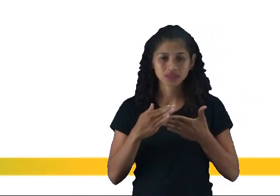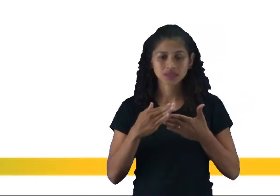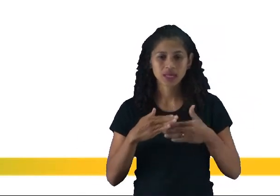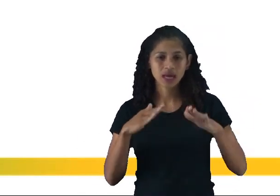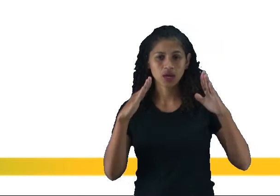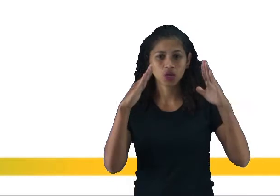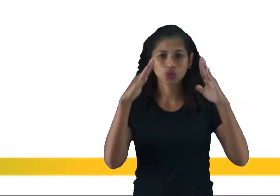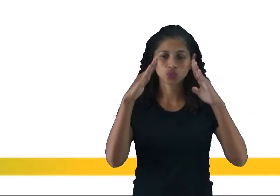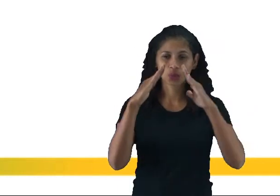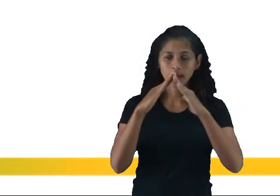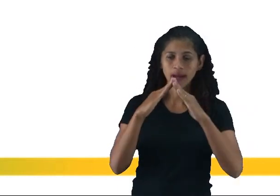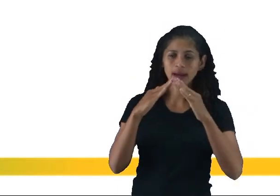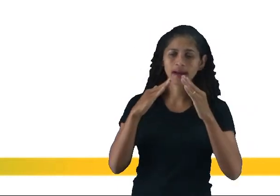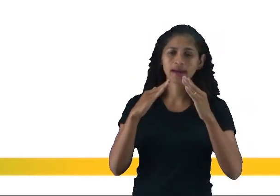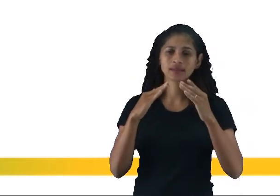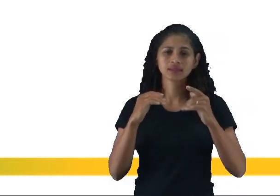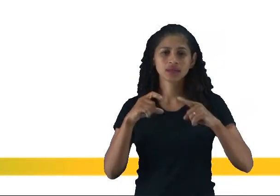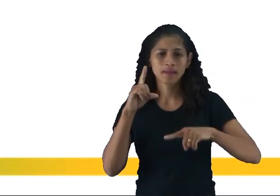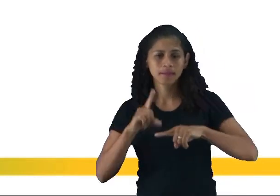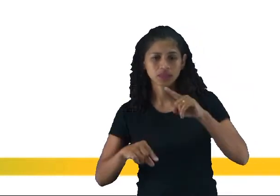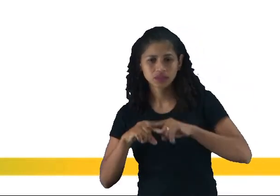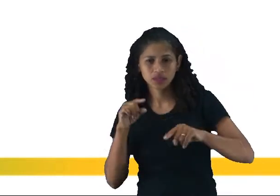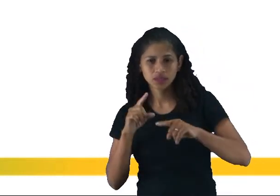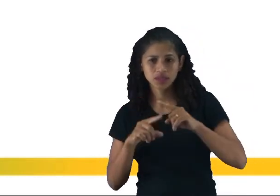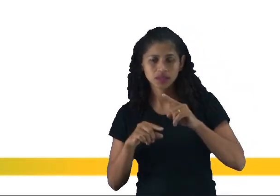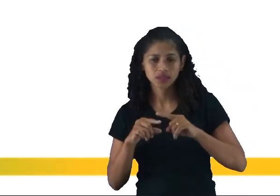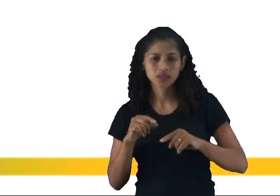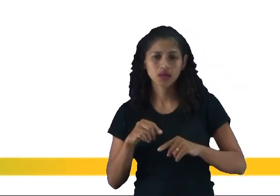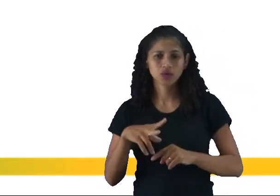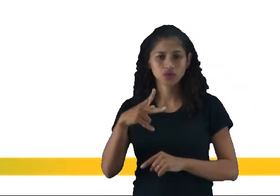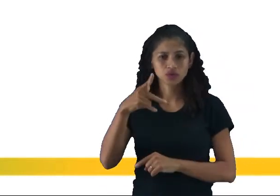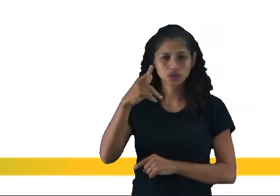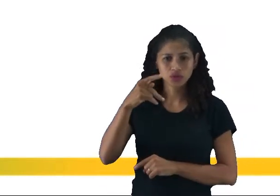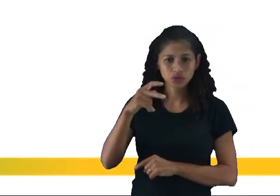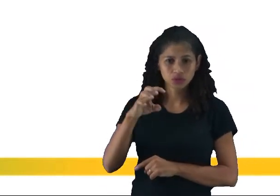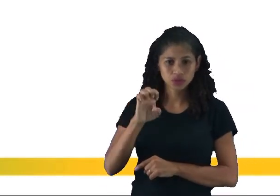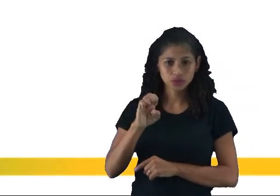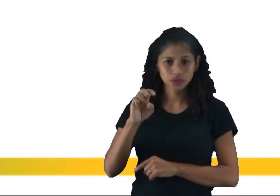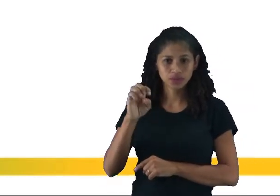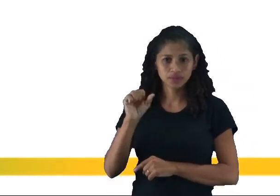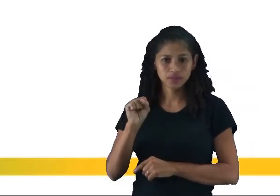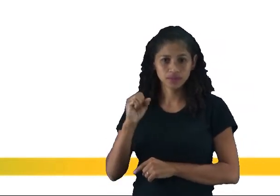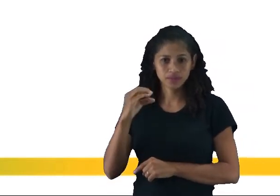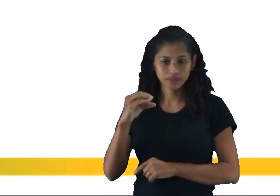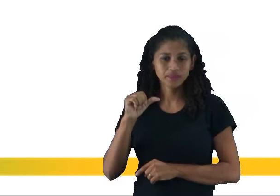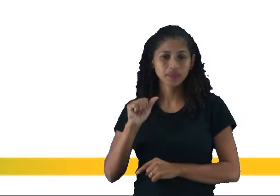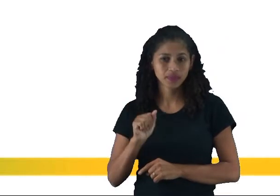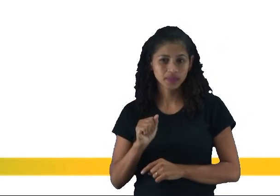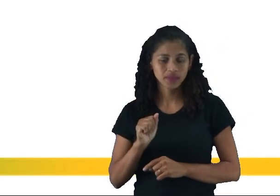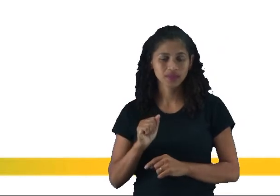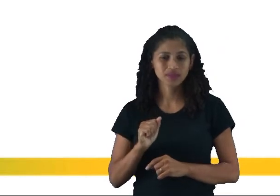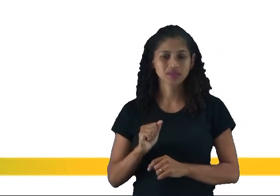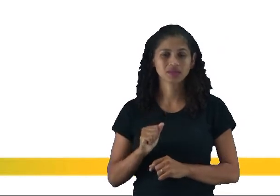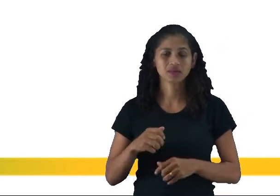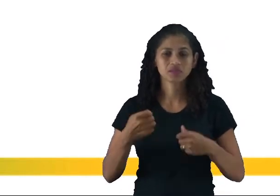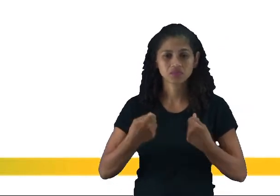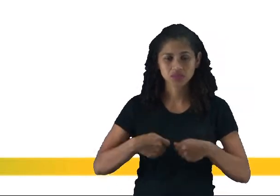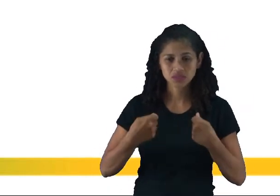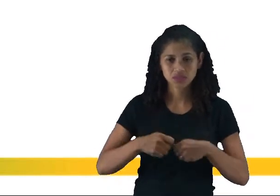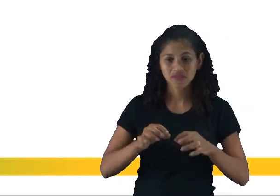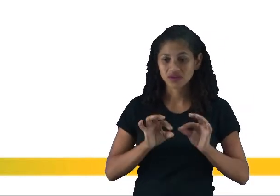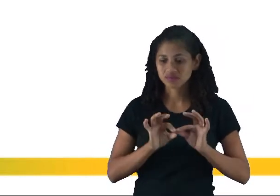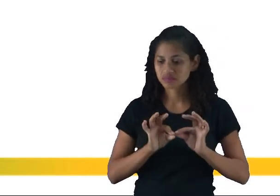barcos, materiais de pesca, aumentando assim a necessidade de medir. Com